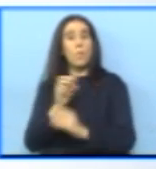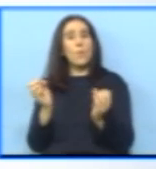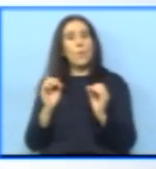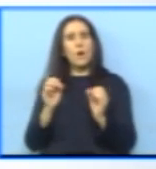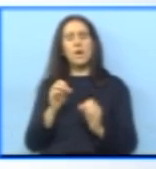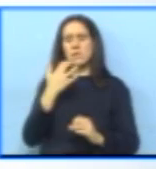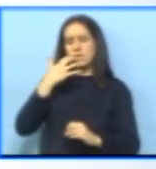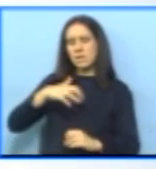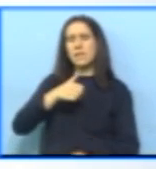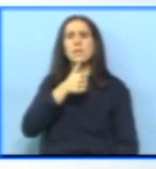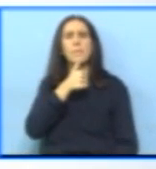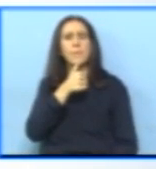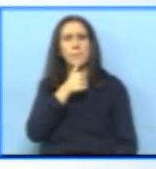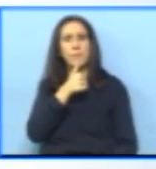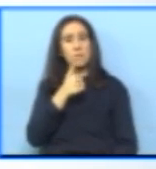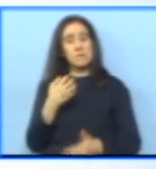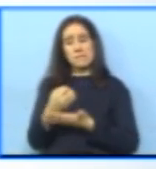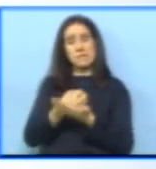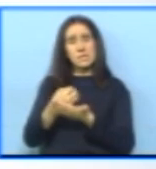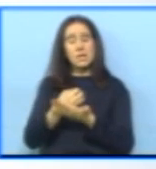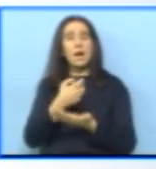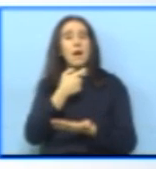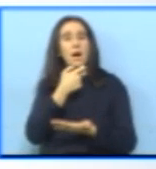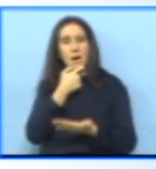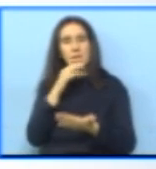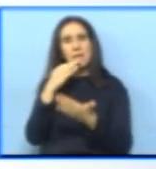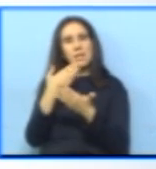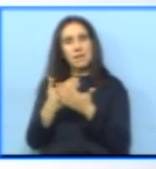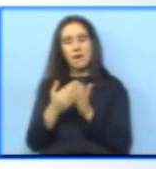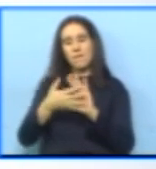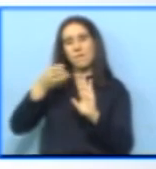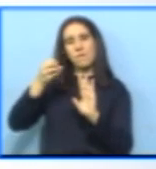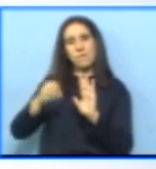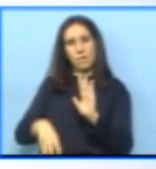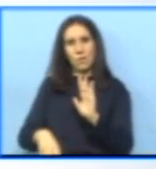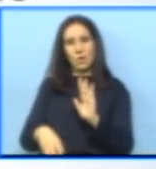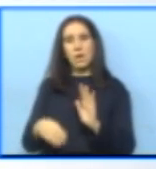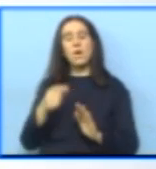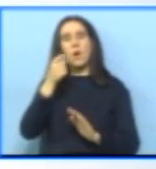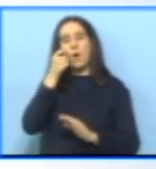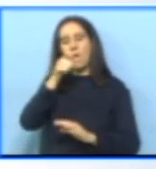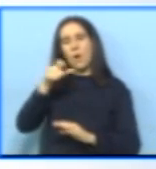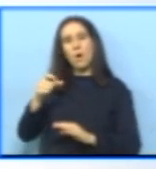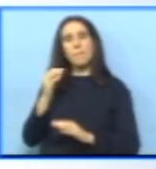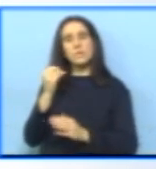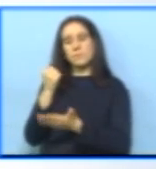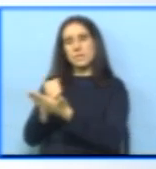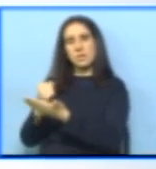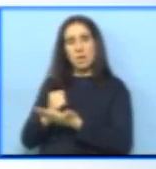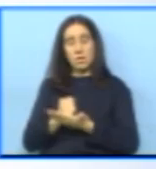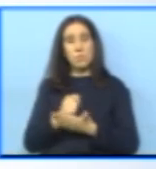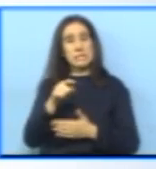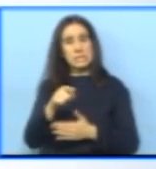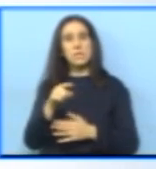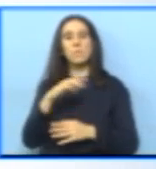de salgar-se? Não serve para nada, senão para ser lançado fora e pisado pelos homens. Vós sois